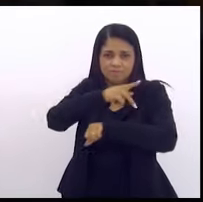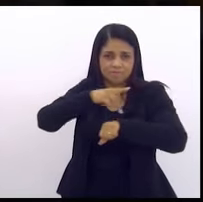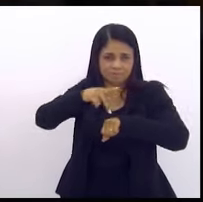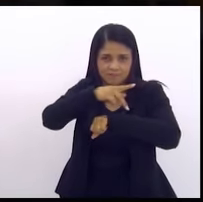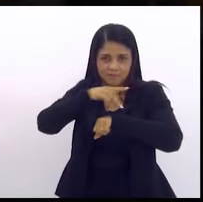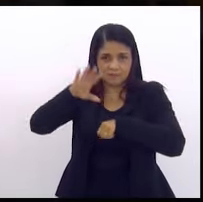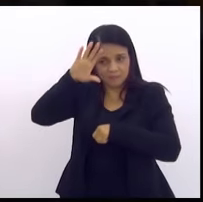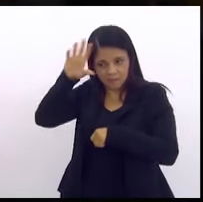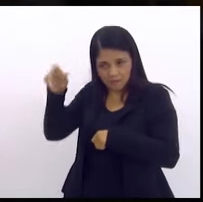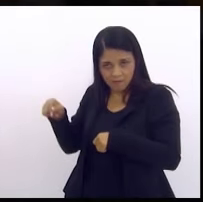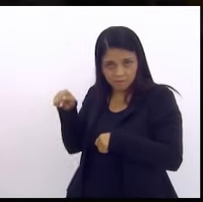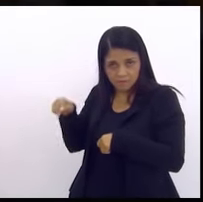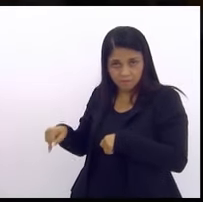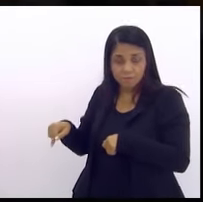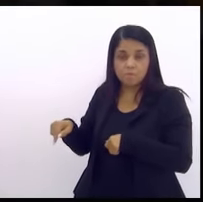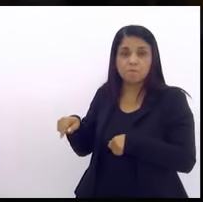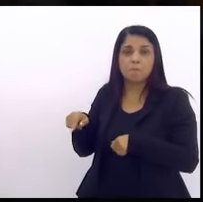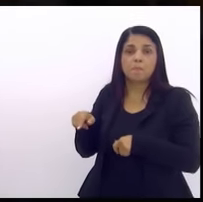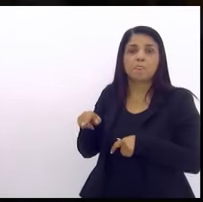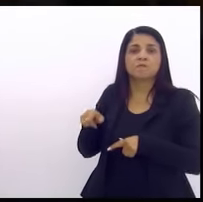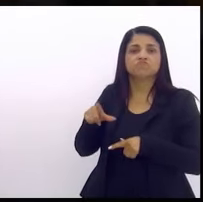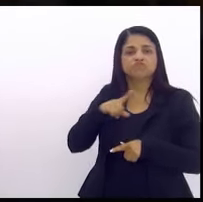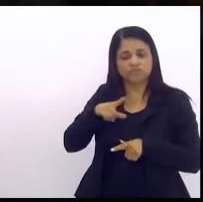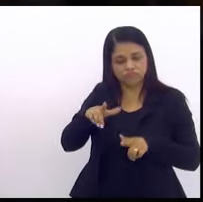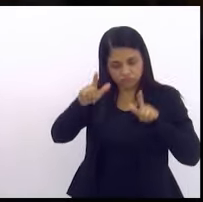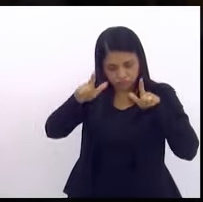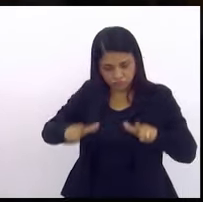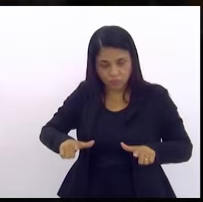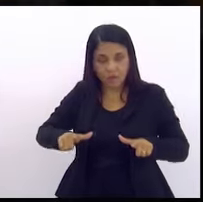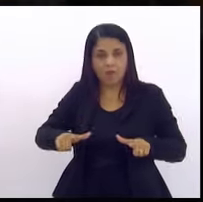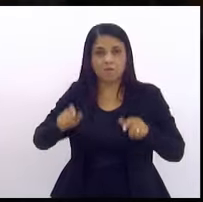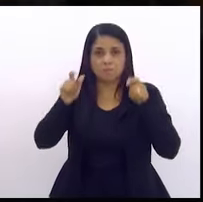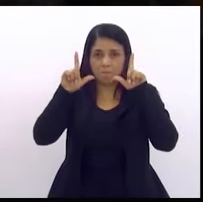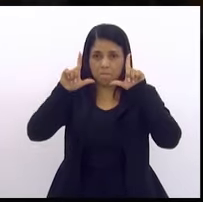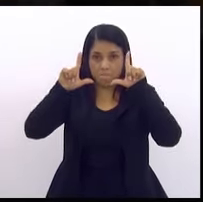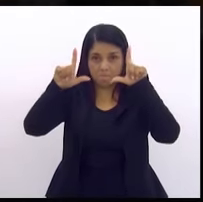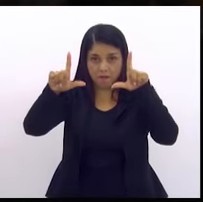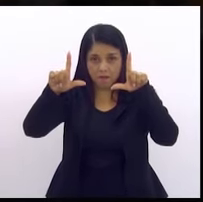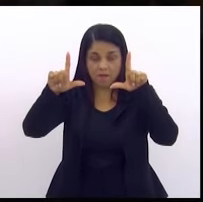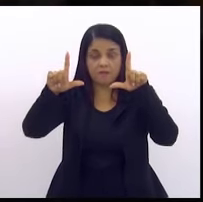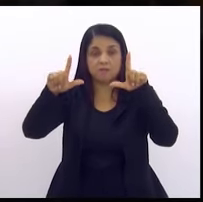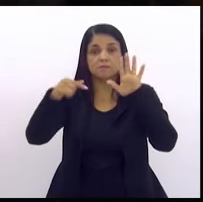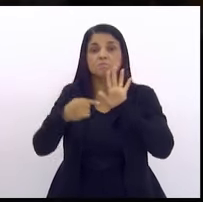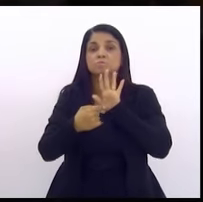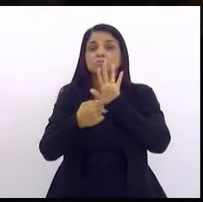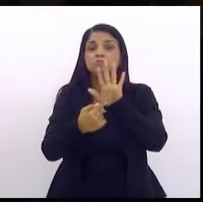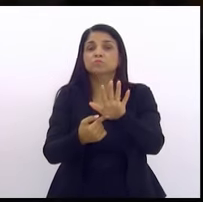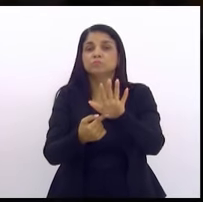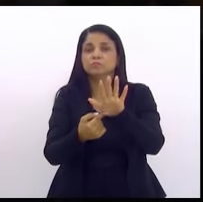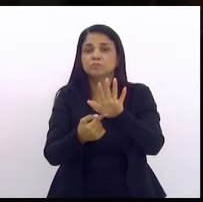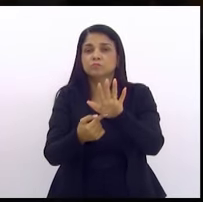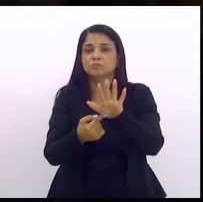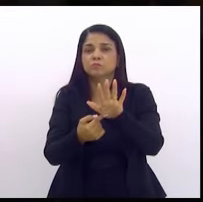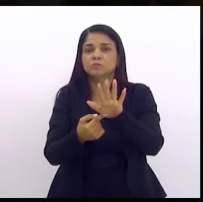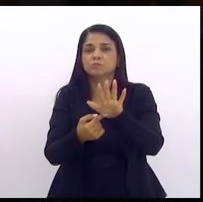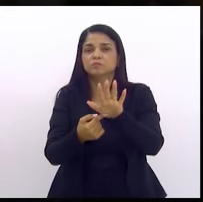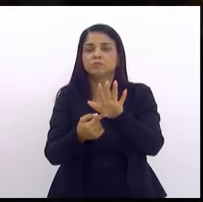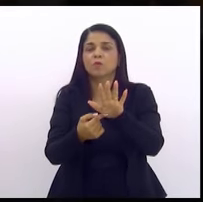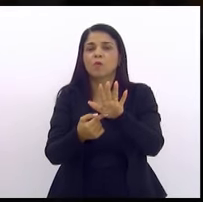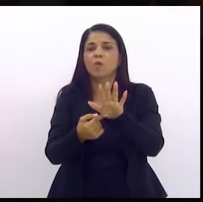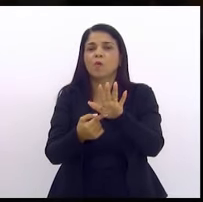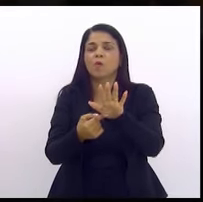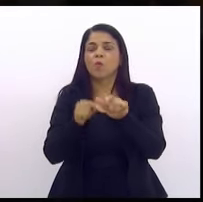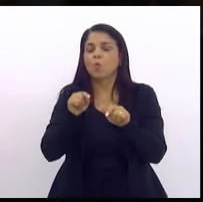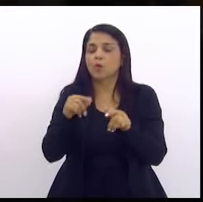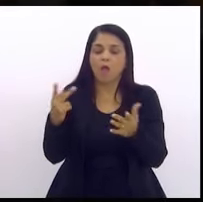que possam ter um espaço de reparação com placas sinalizadoras sobre a que processo